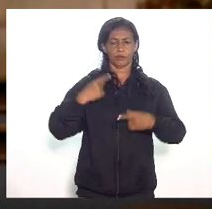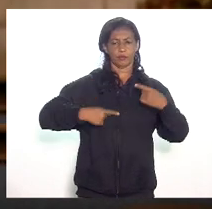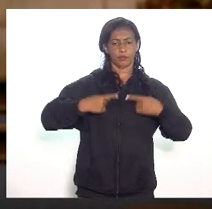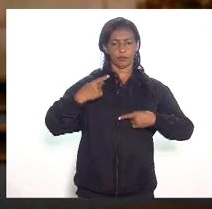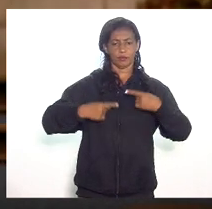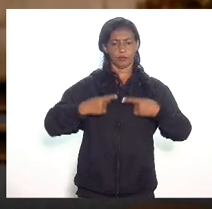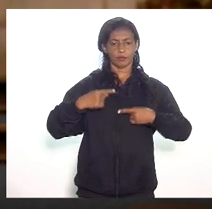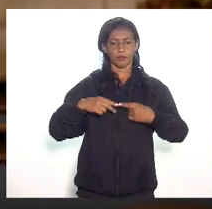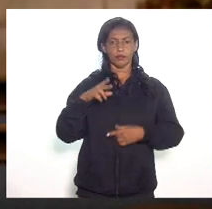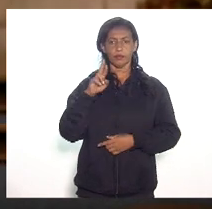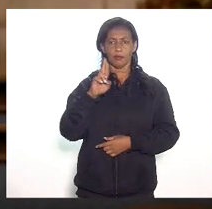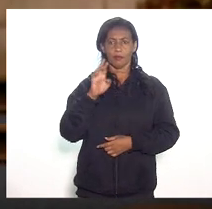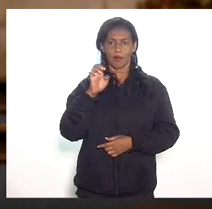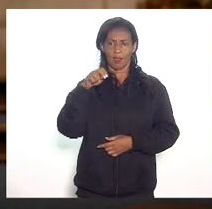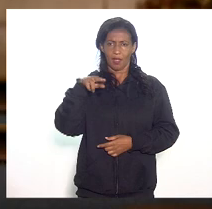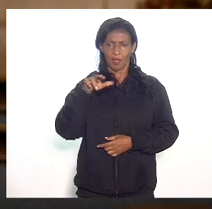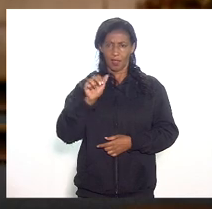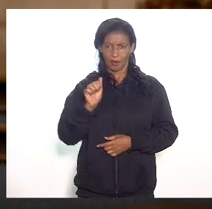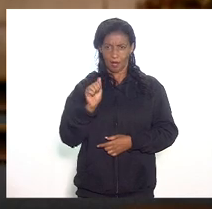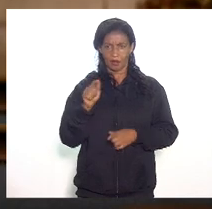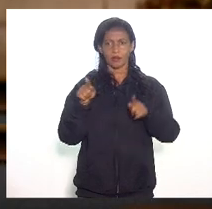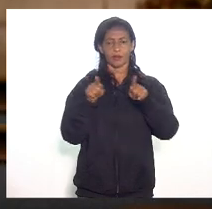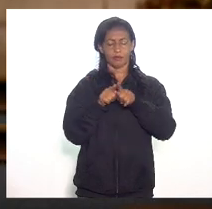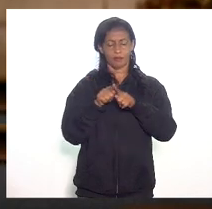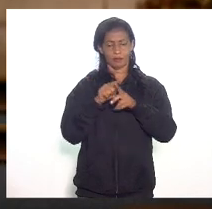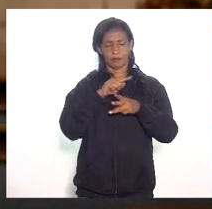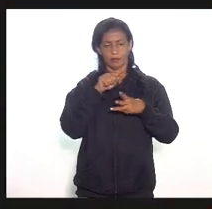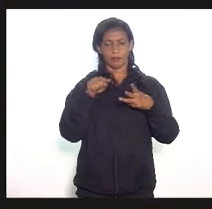Renata pediu, mas... Eu também.